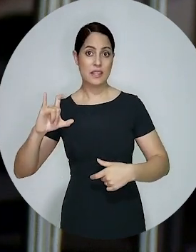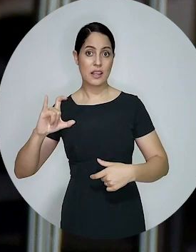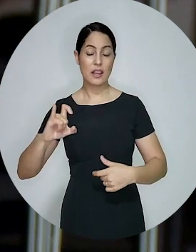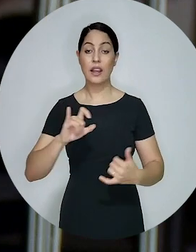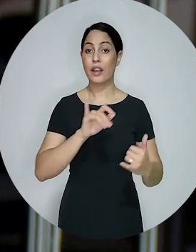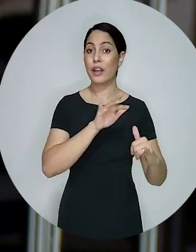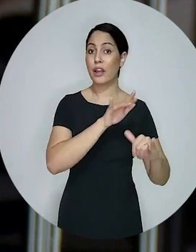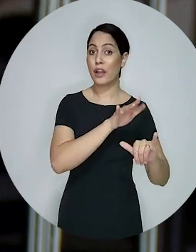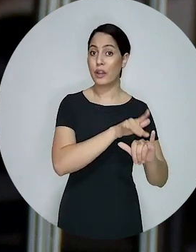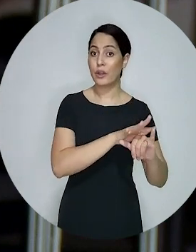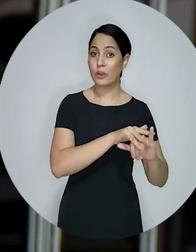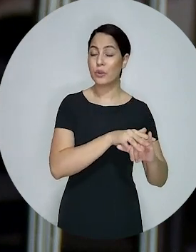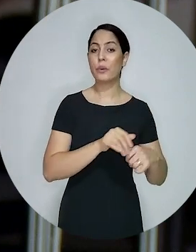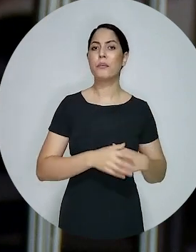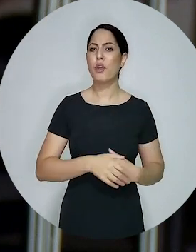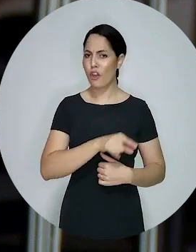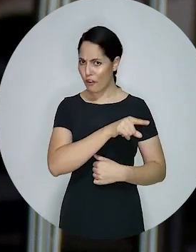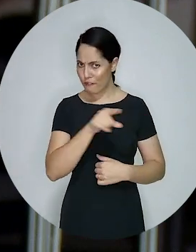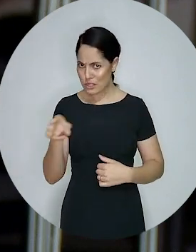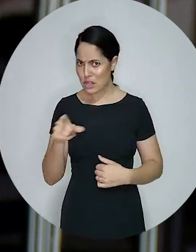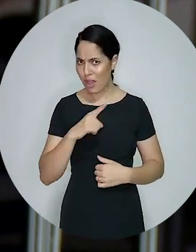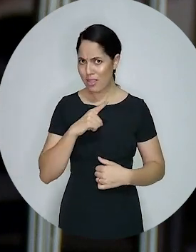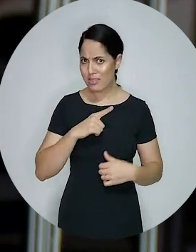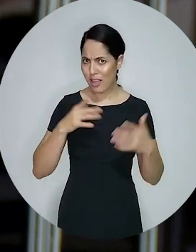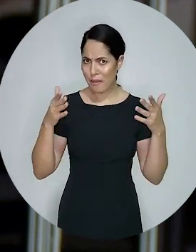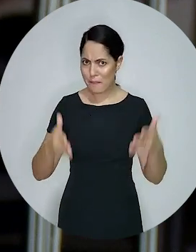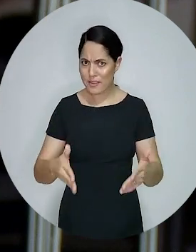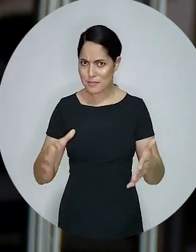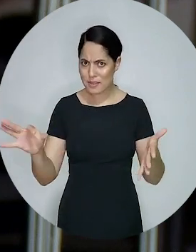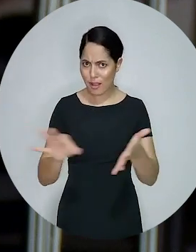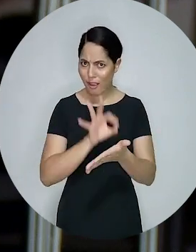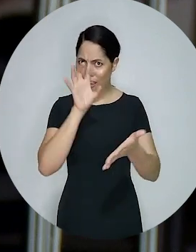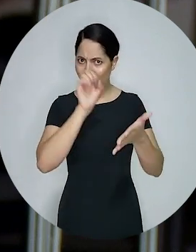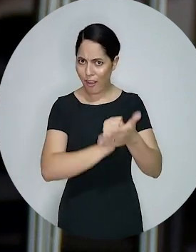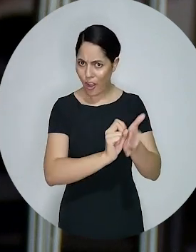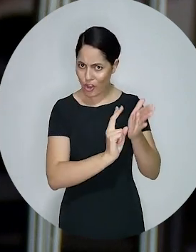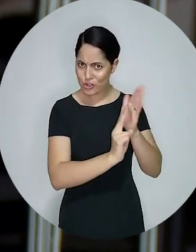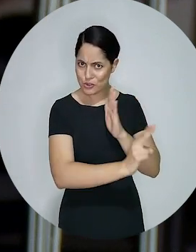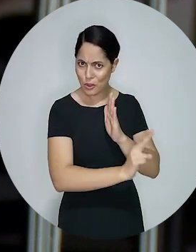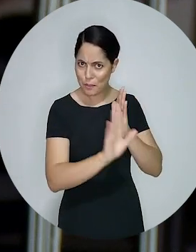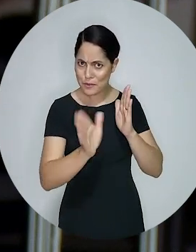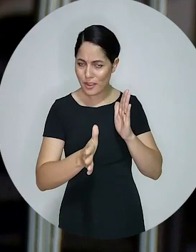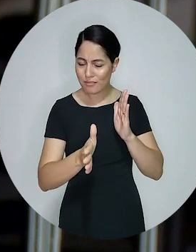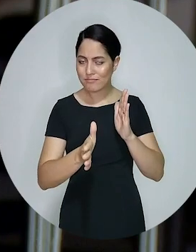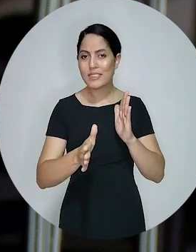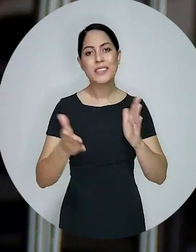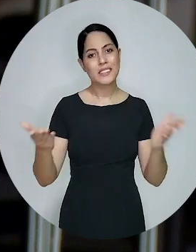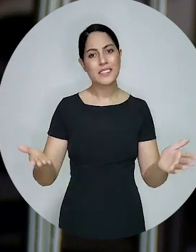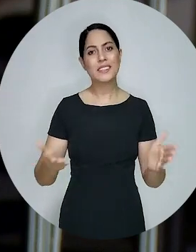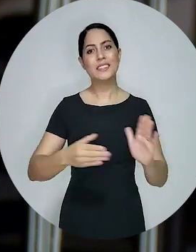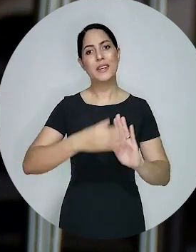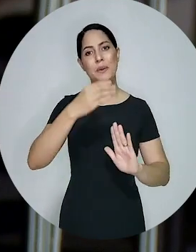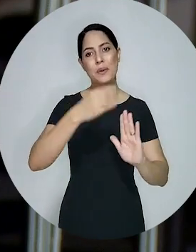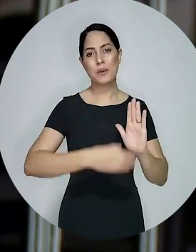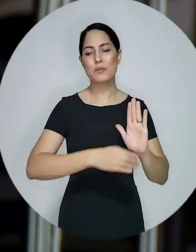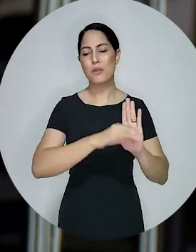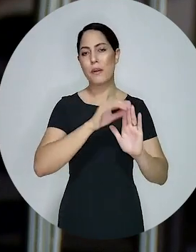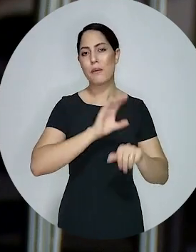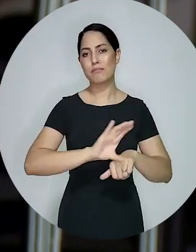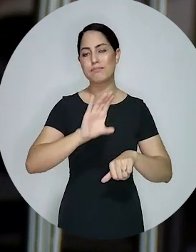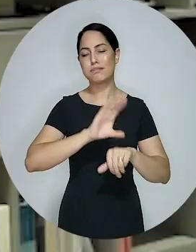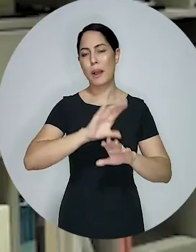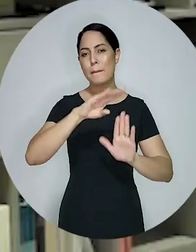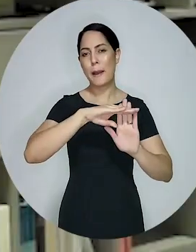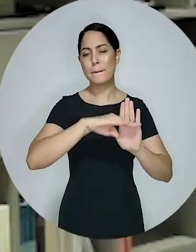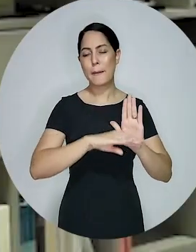da Escola Superior de Advocacia Nacional. Se você foi contemplado, não deixe de conferir a programação completa do